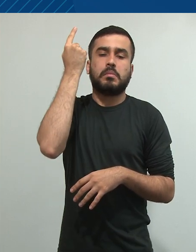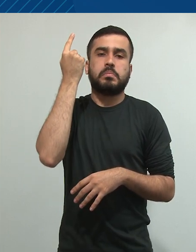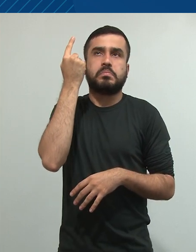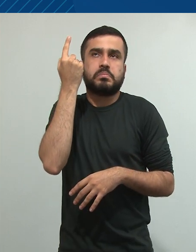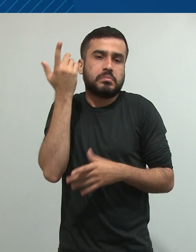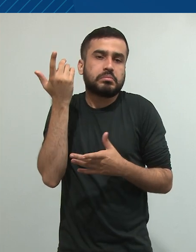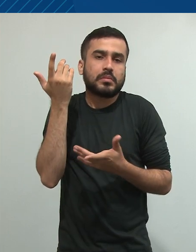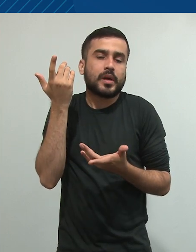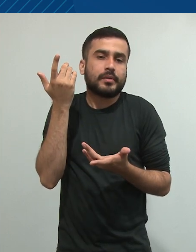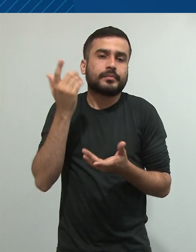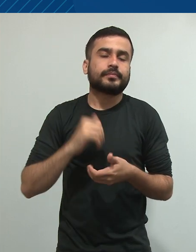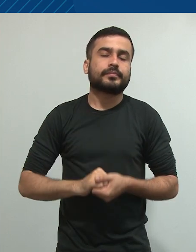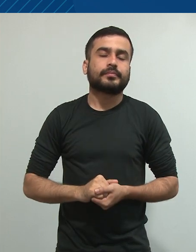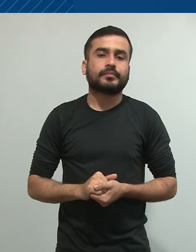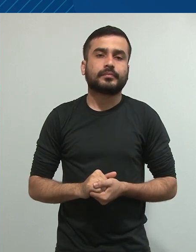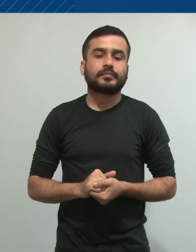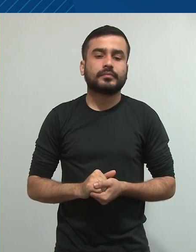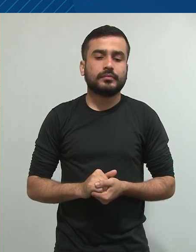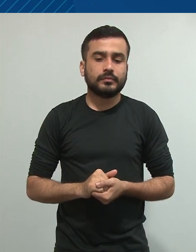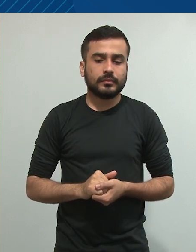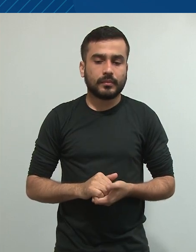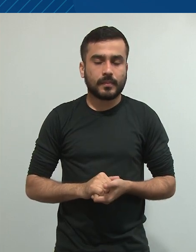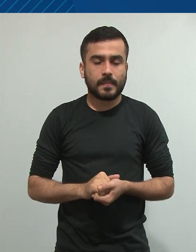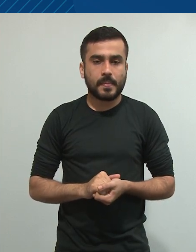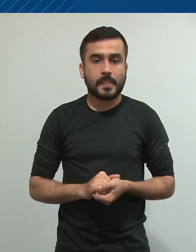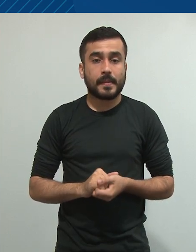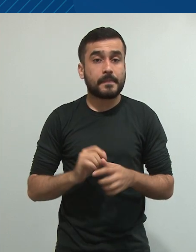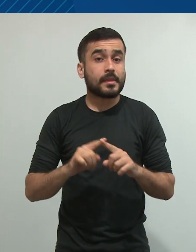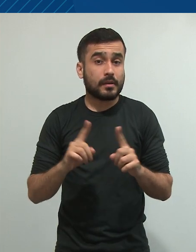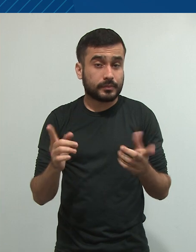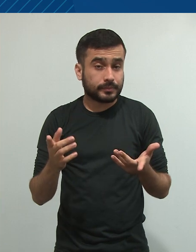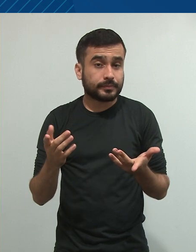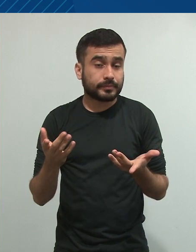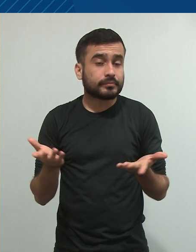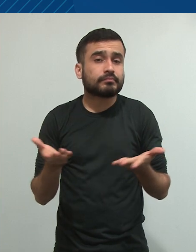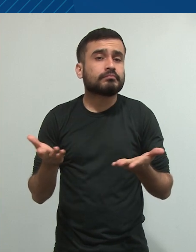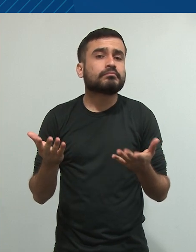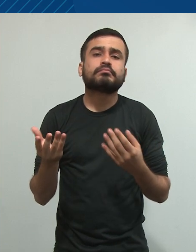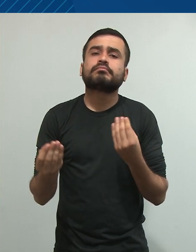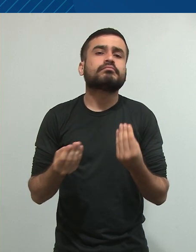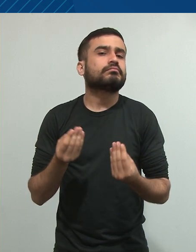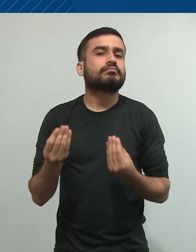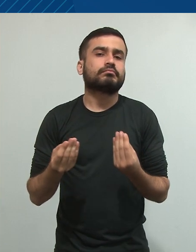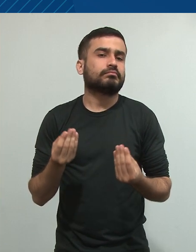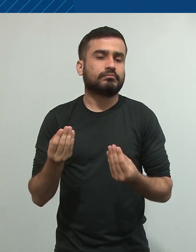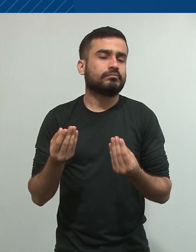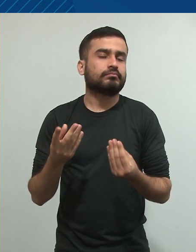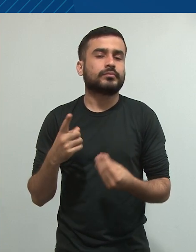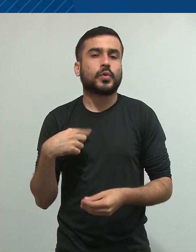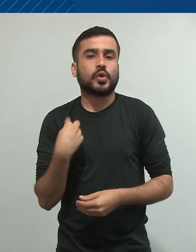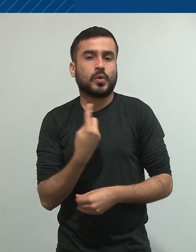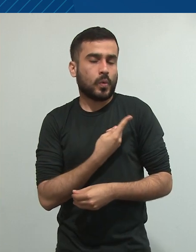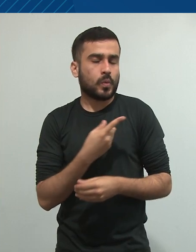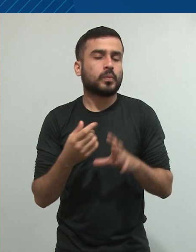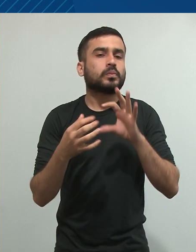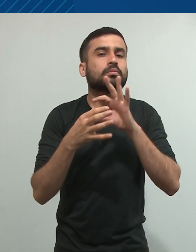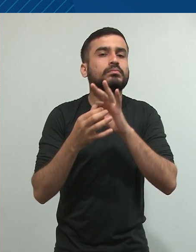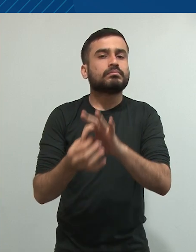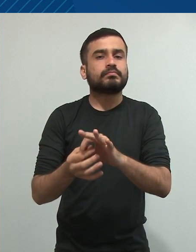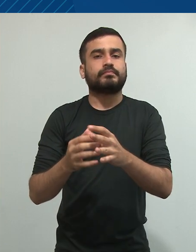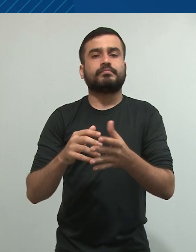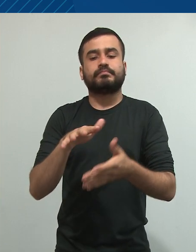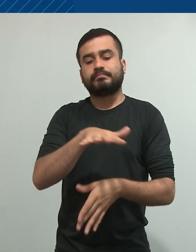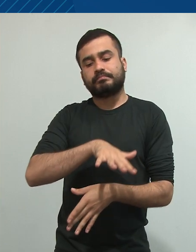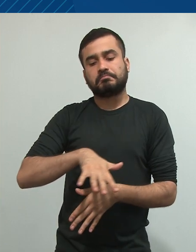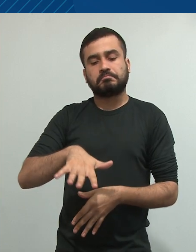1,80 m, 1,90 m. Escuta isso aí, parente. E aí, Laura? Como é que a gente situa esse leitor quando a